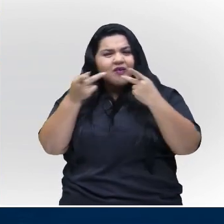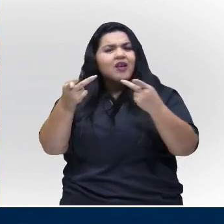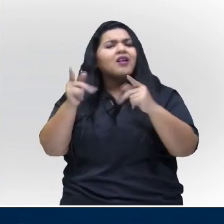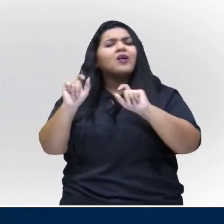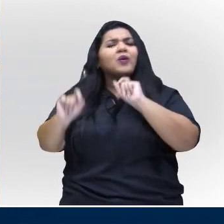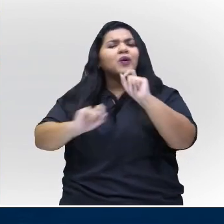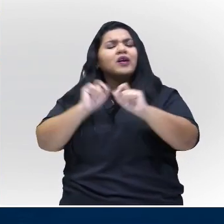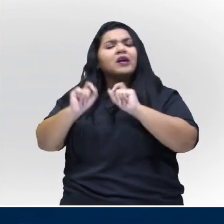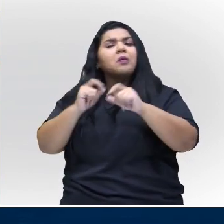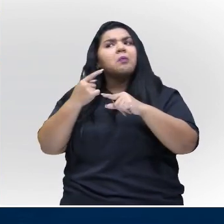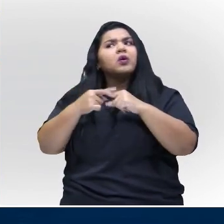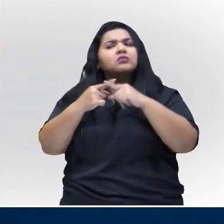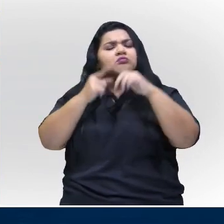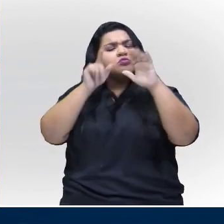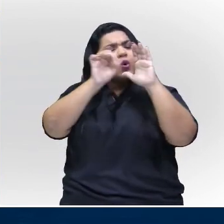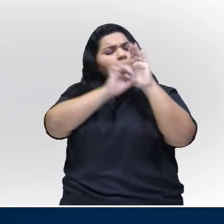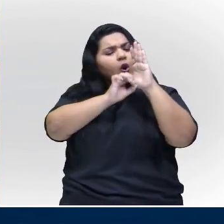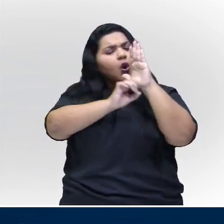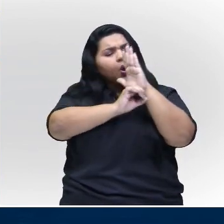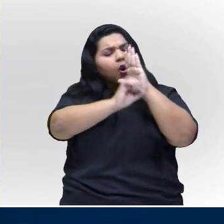chamadas organelas?